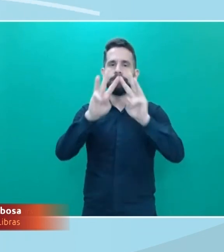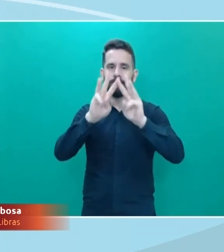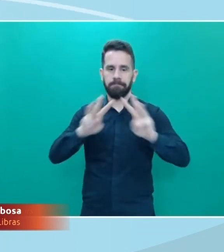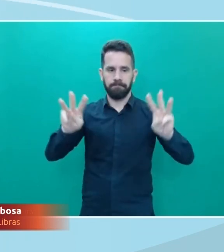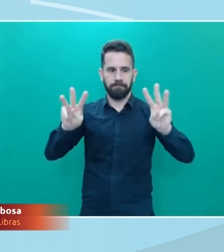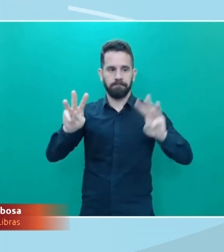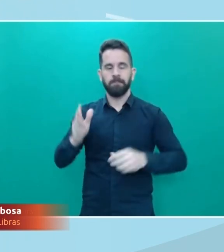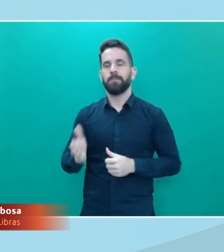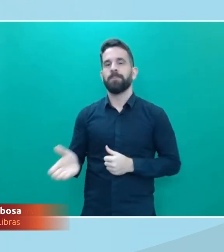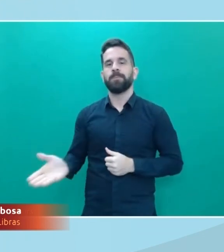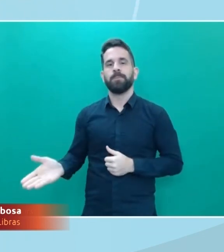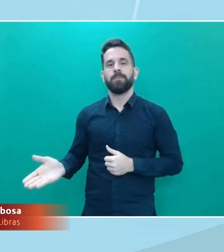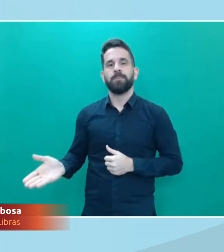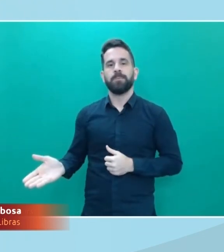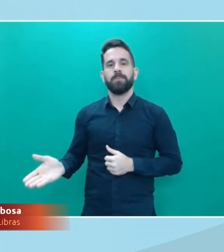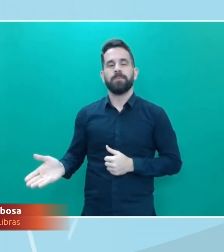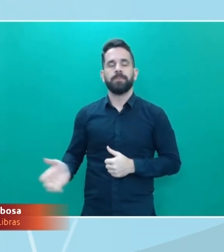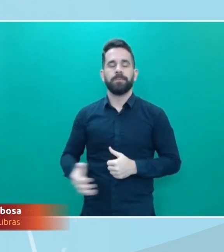sescgo.com.br,